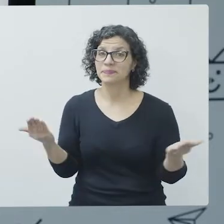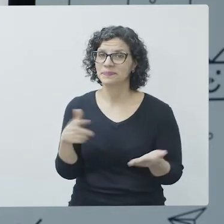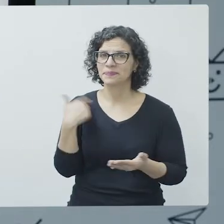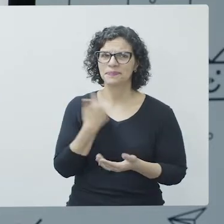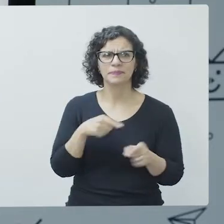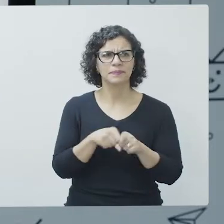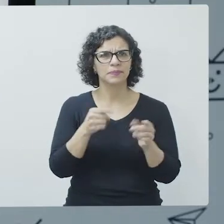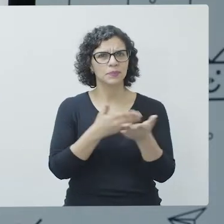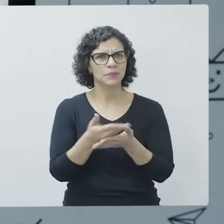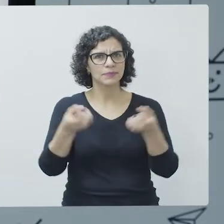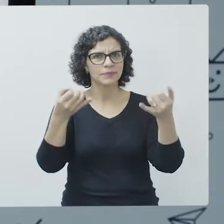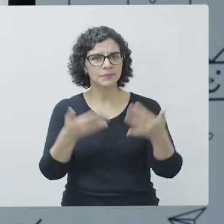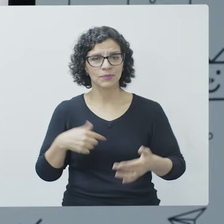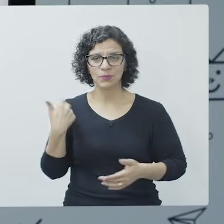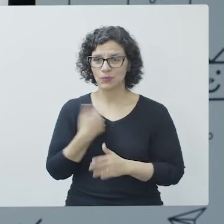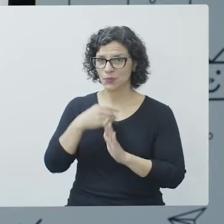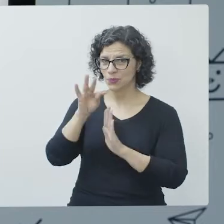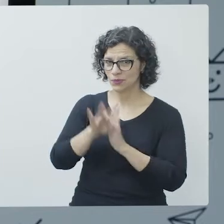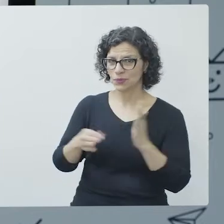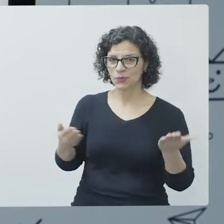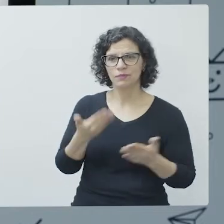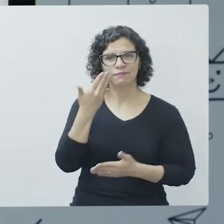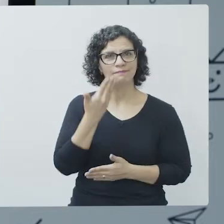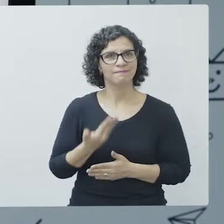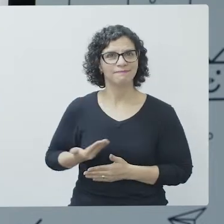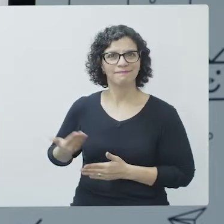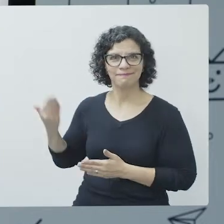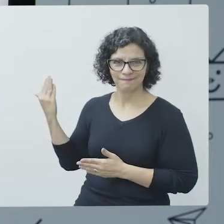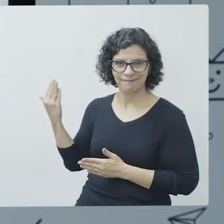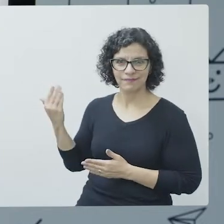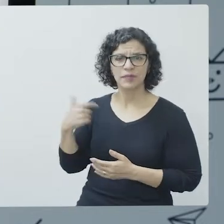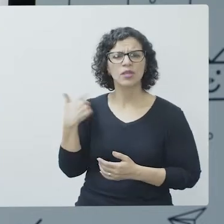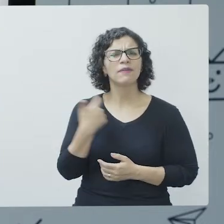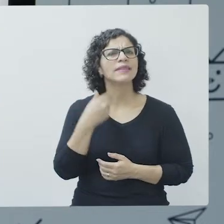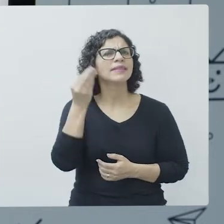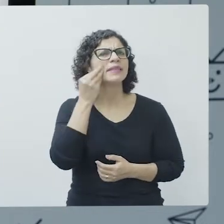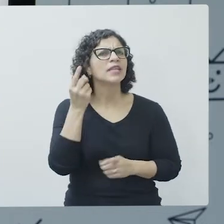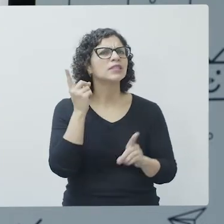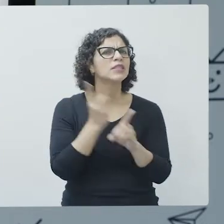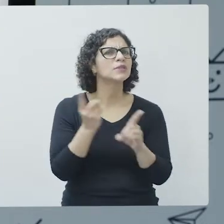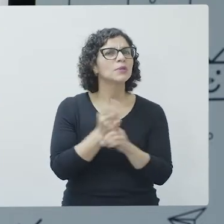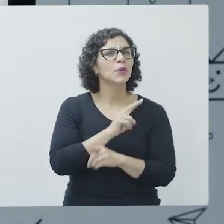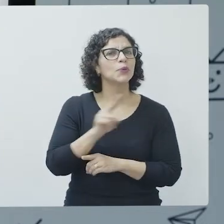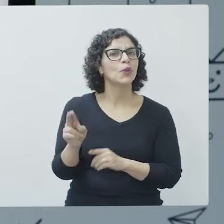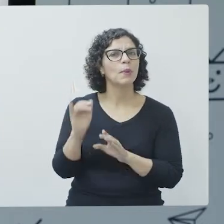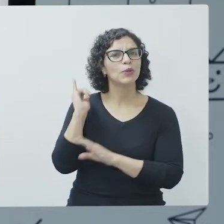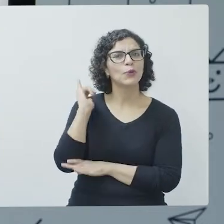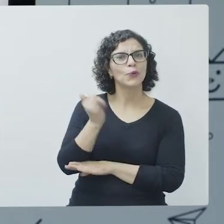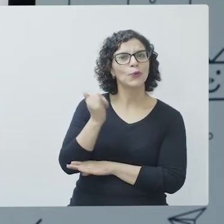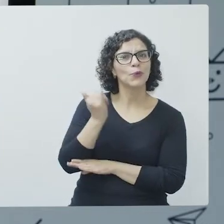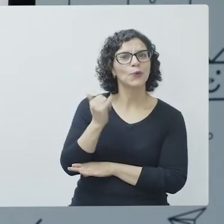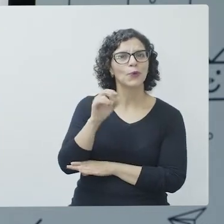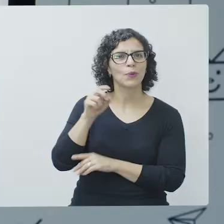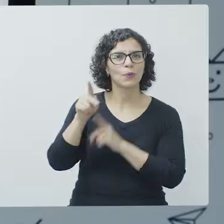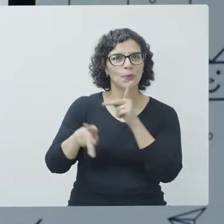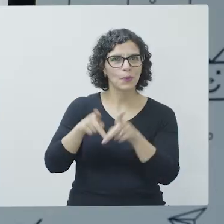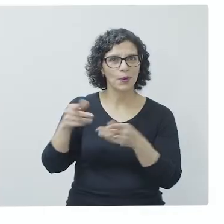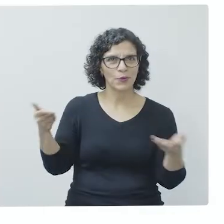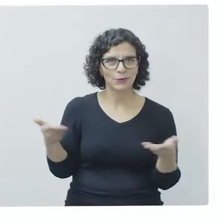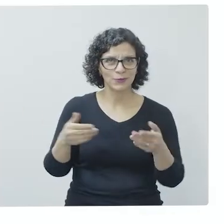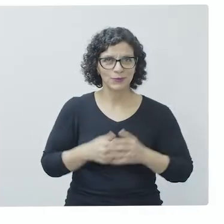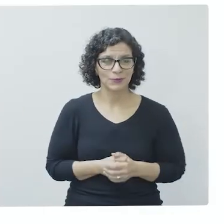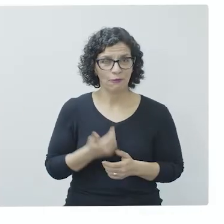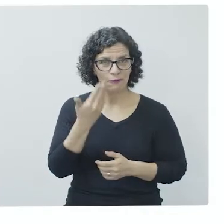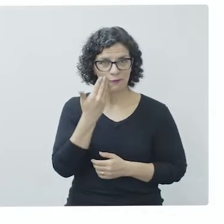gente já começar a falar do nosso texto, eu convido você para a gente tentar adivinhar o nome do conto de